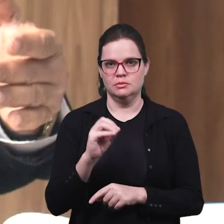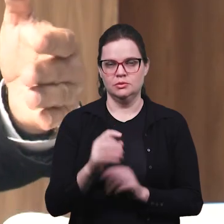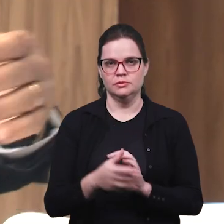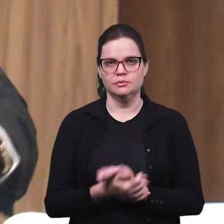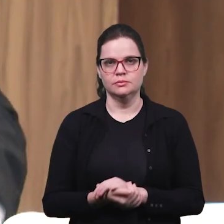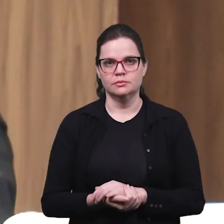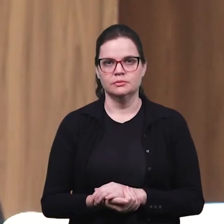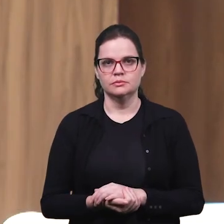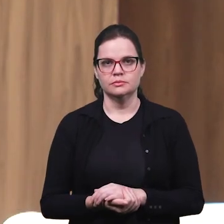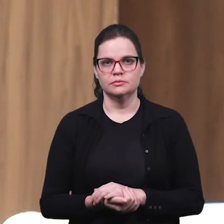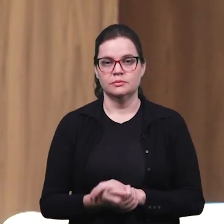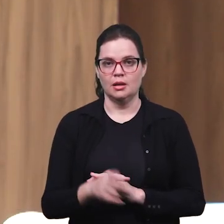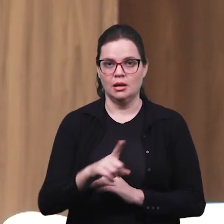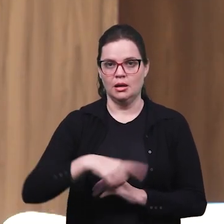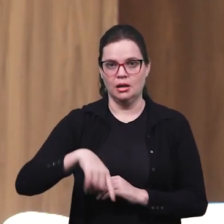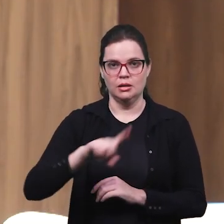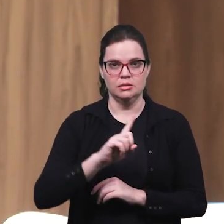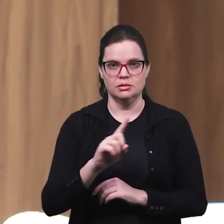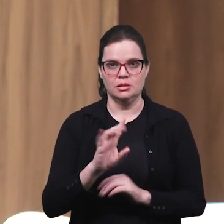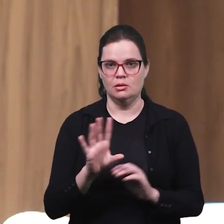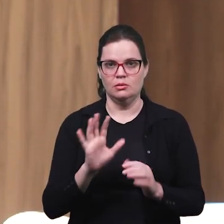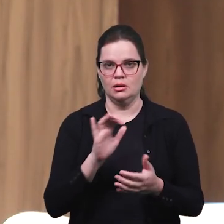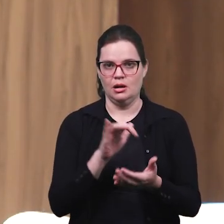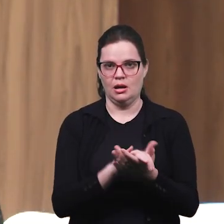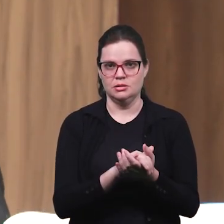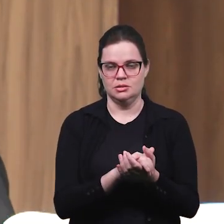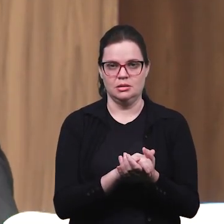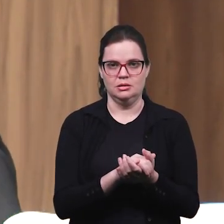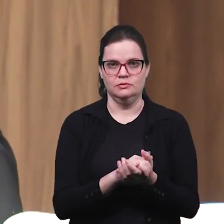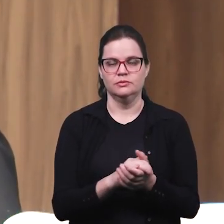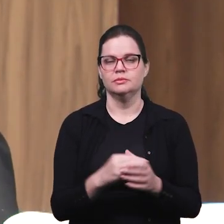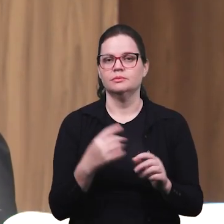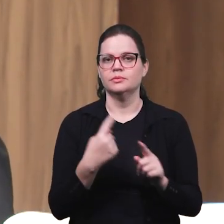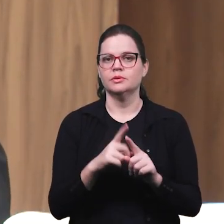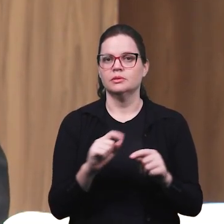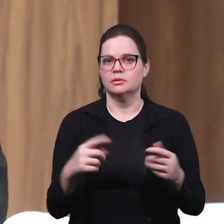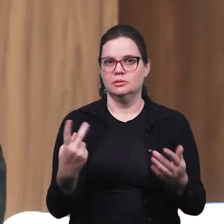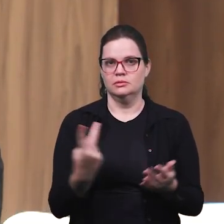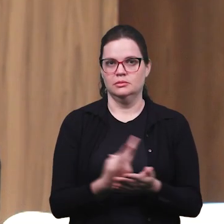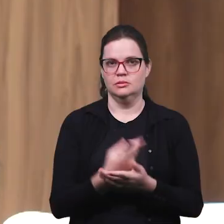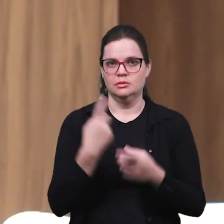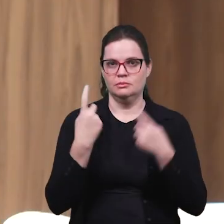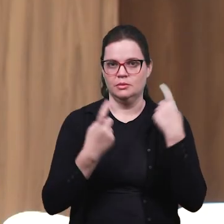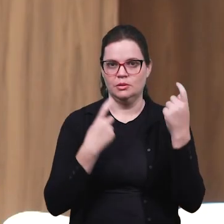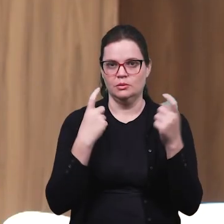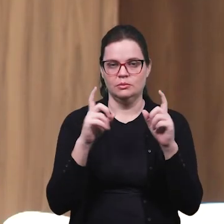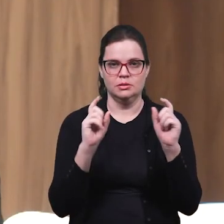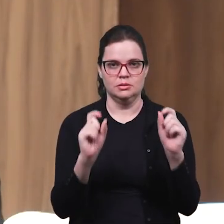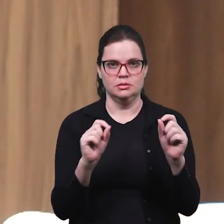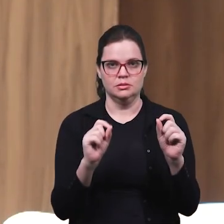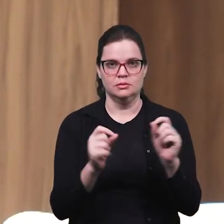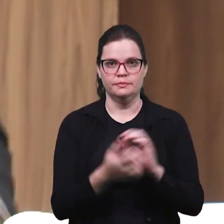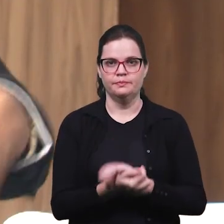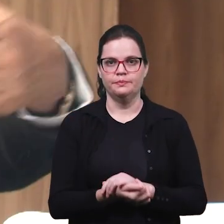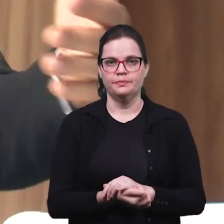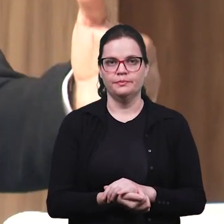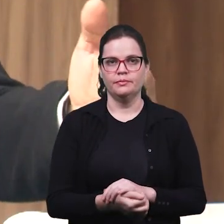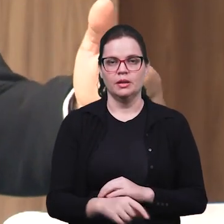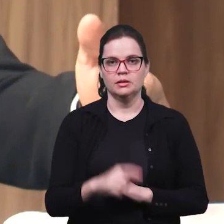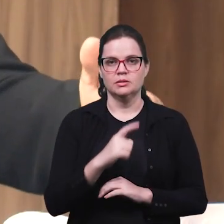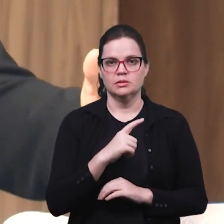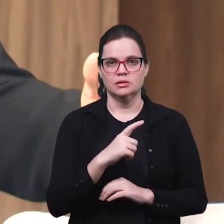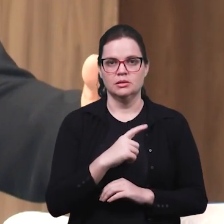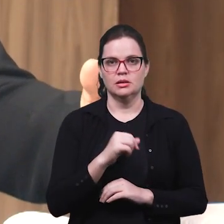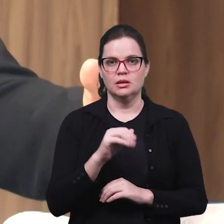muitos não casavam porque havia um problema também ali. A preocupação de transferir os filhos,